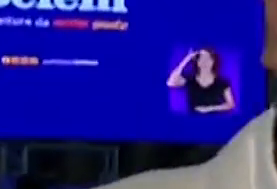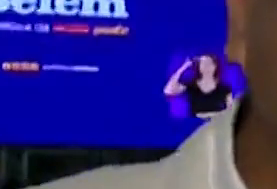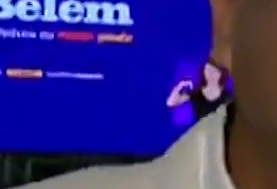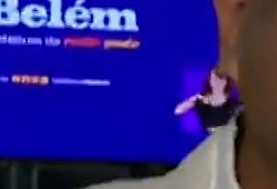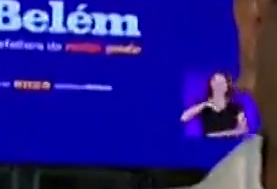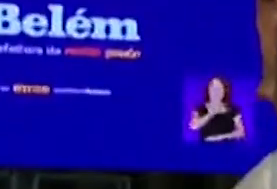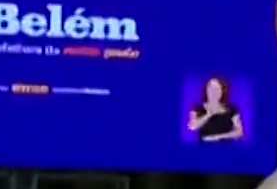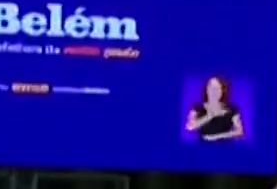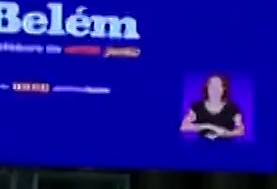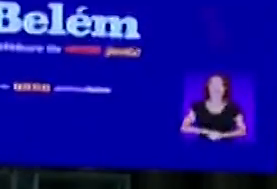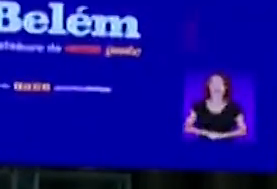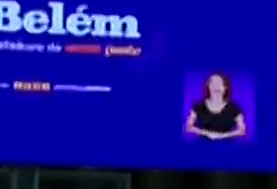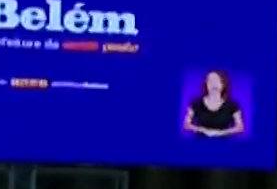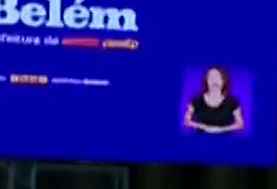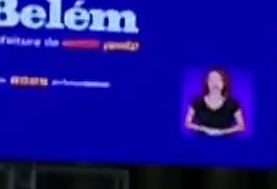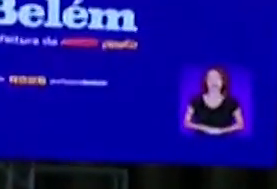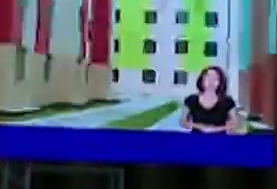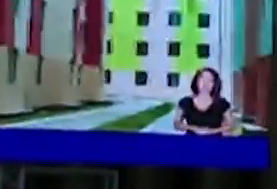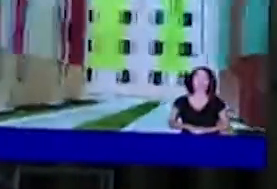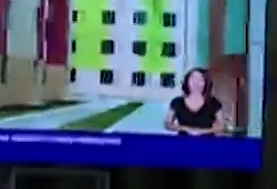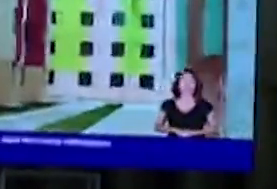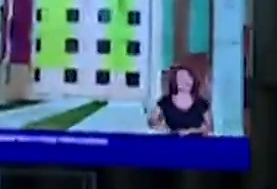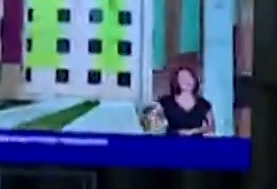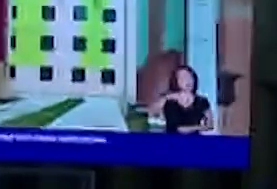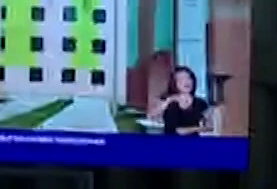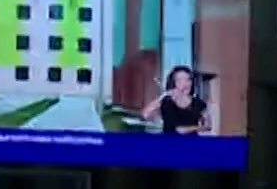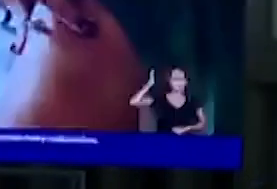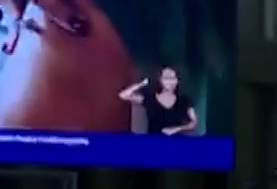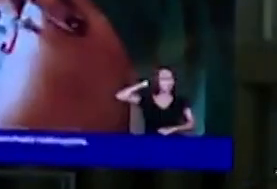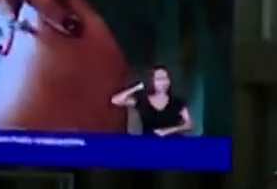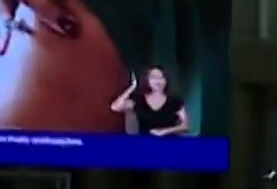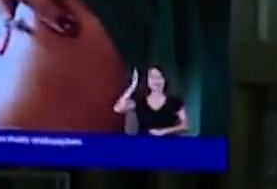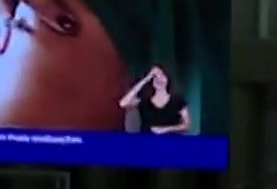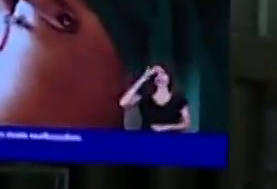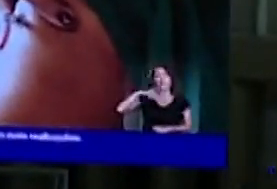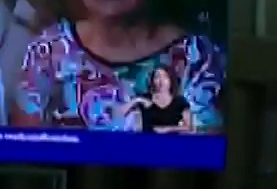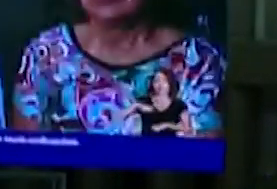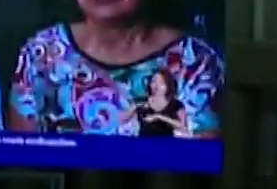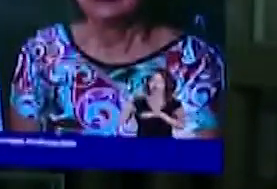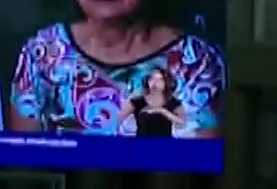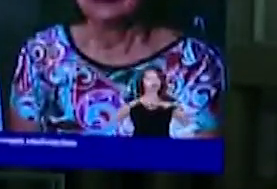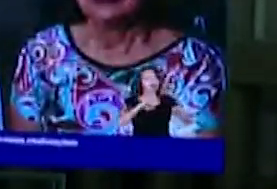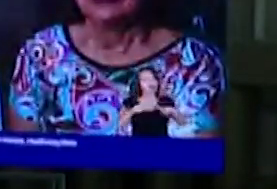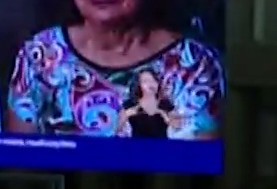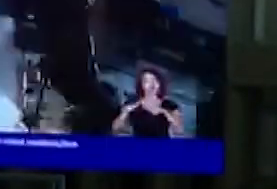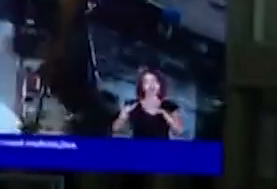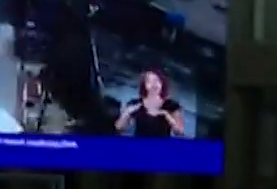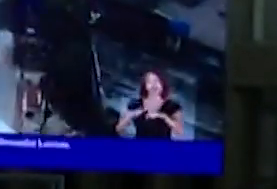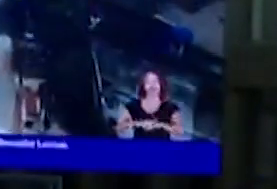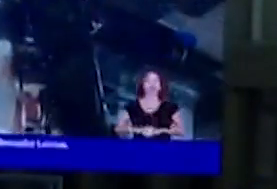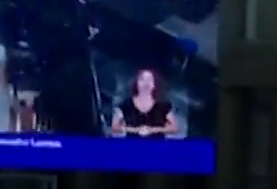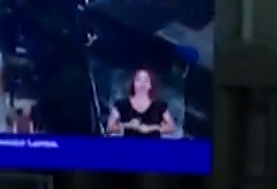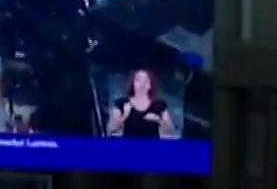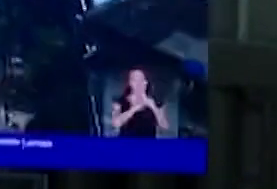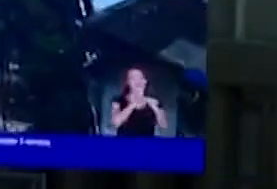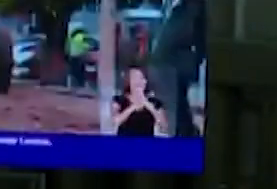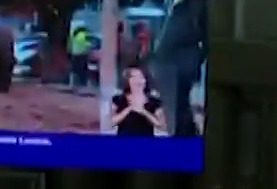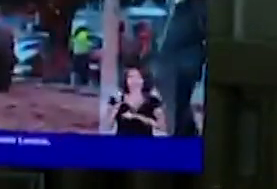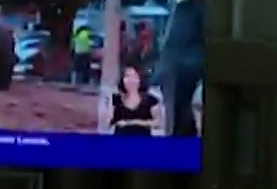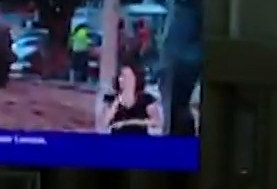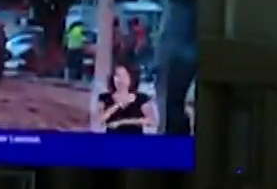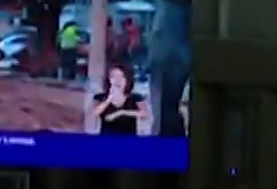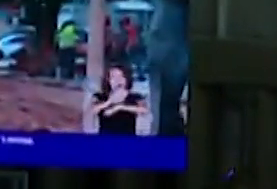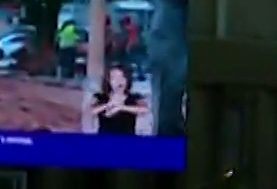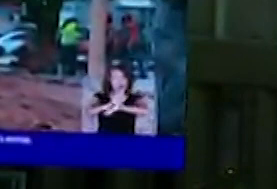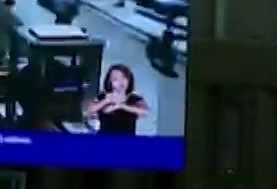noite, Felipe. Realmente foi uma espera de décadas, mas a partir da gestão do prefeito Edmilson Rodrigues,